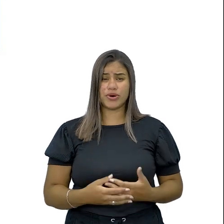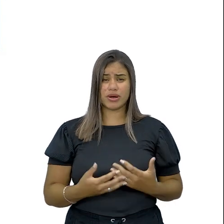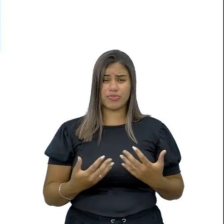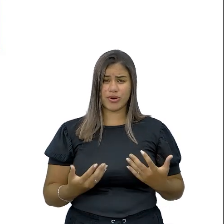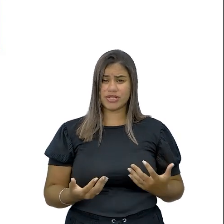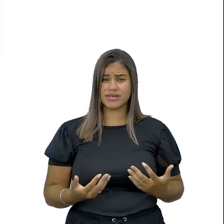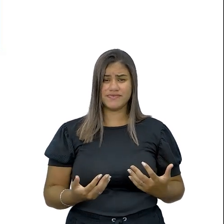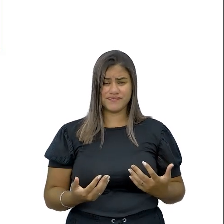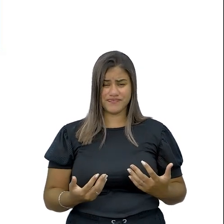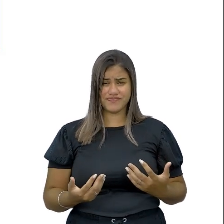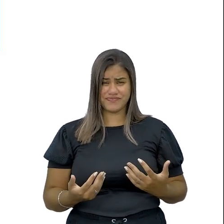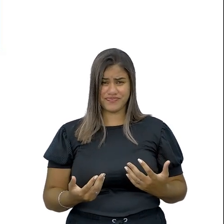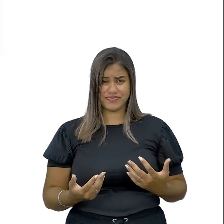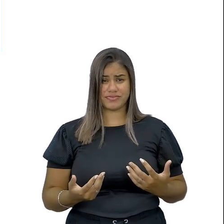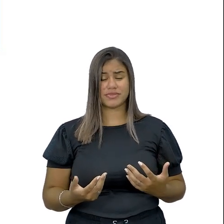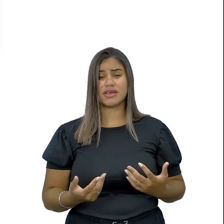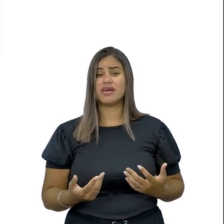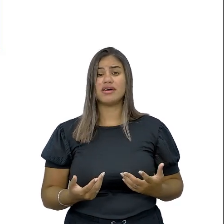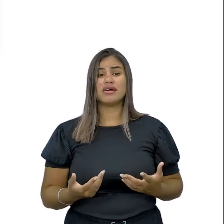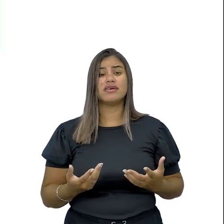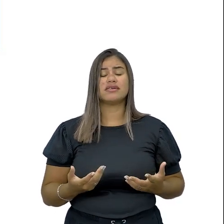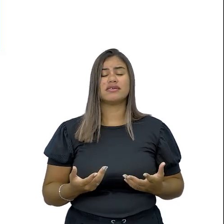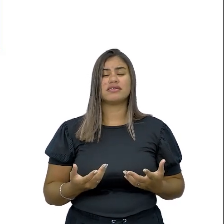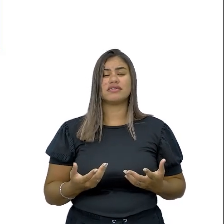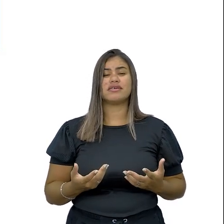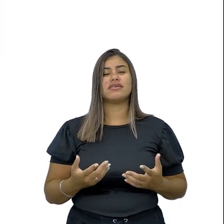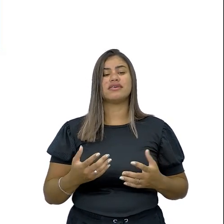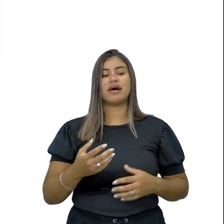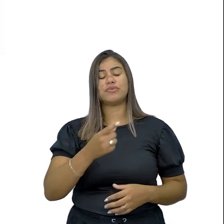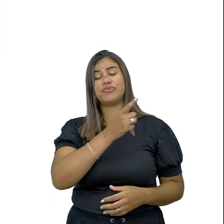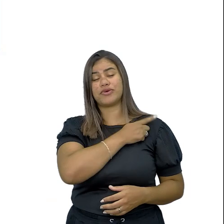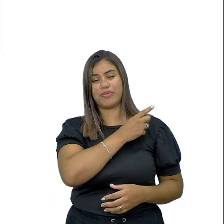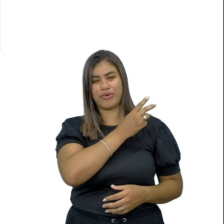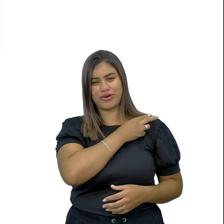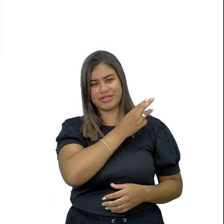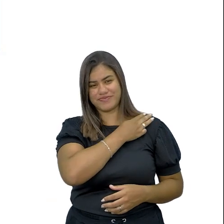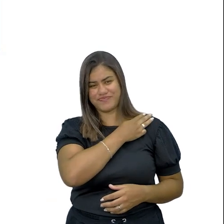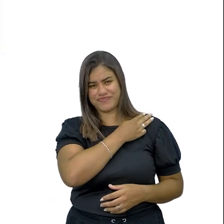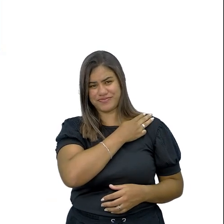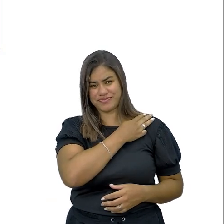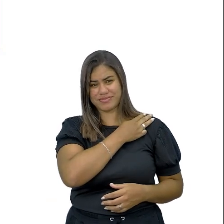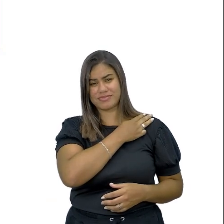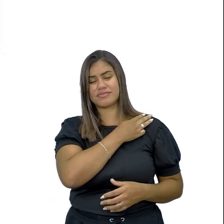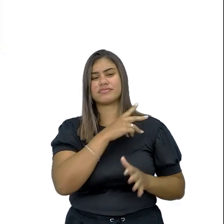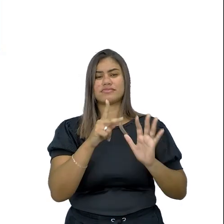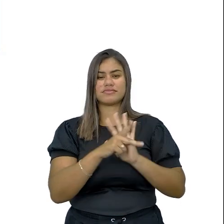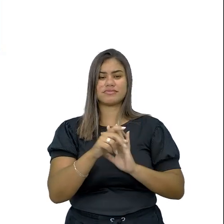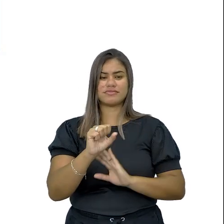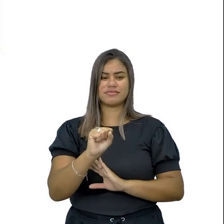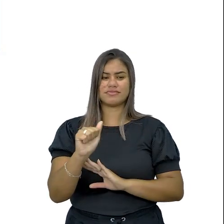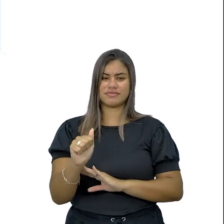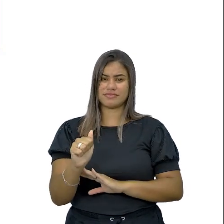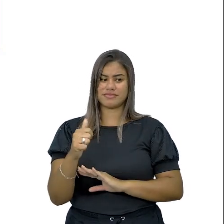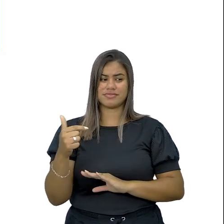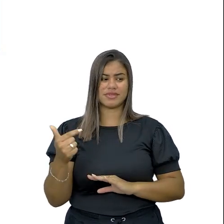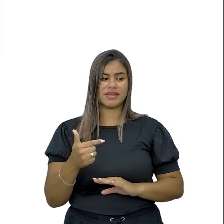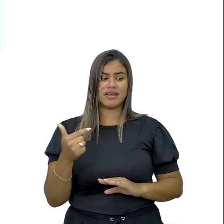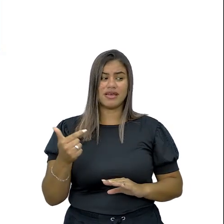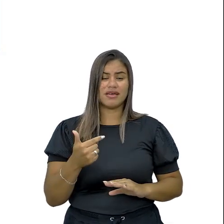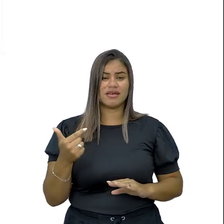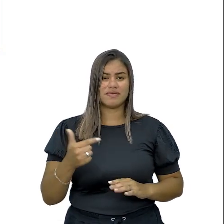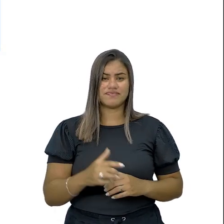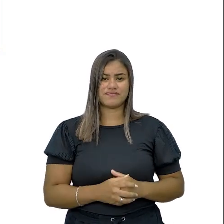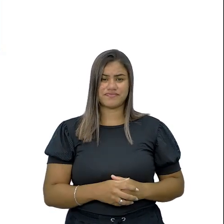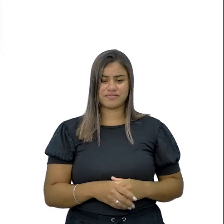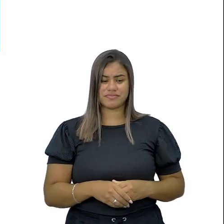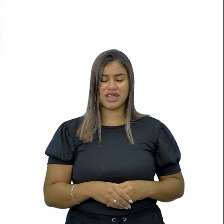da segunda série do ensino médio, tá bem, pessoal? Da SA2, como já foi dito anteriormente, do volume